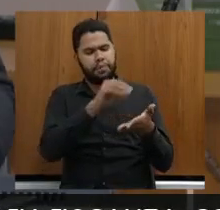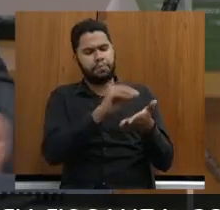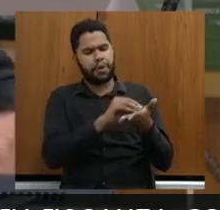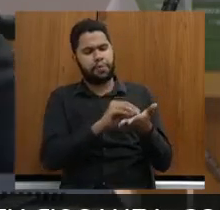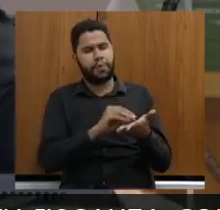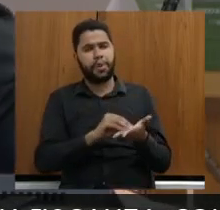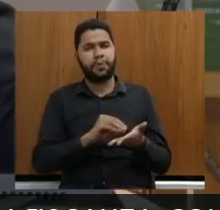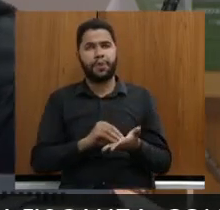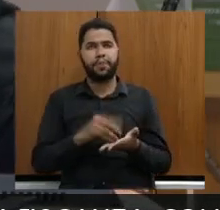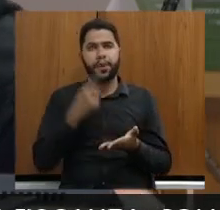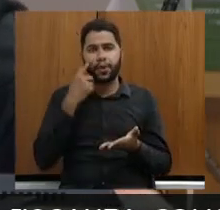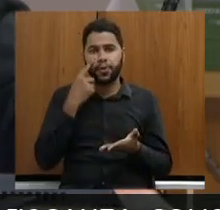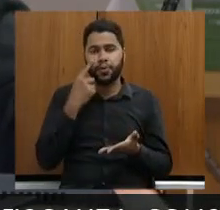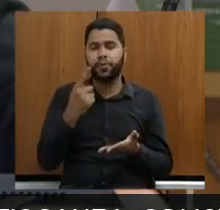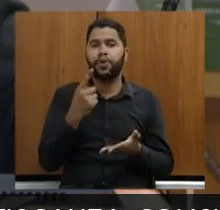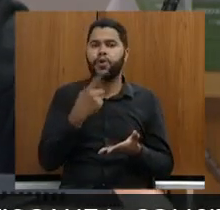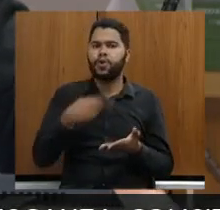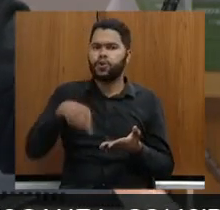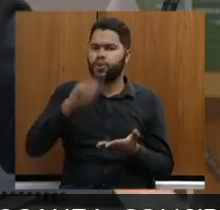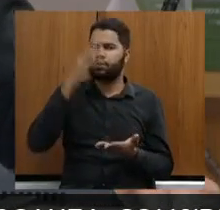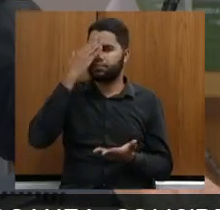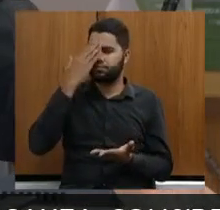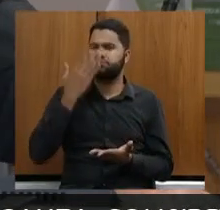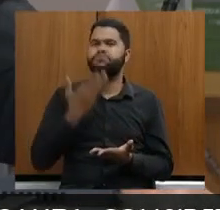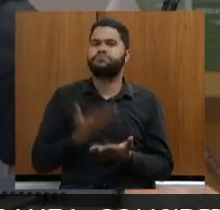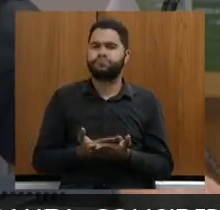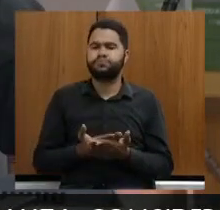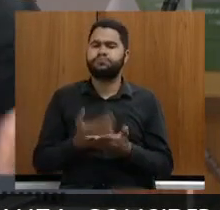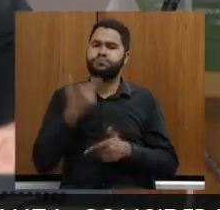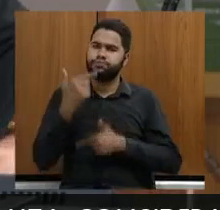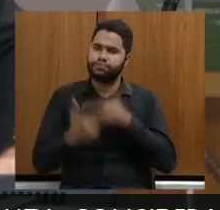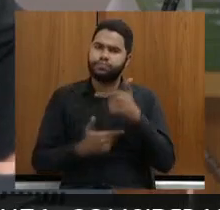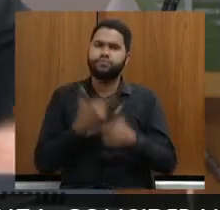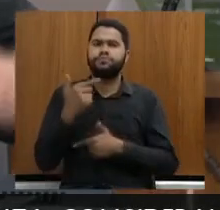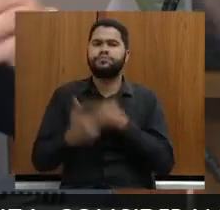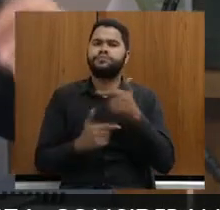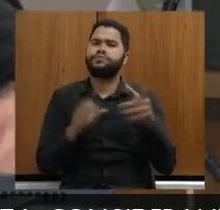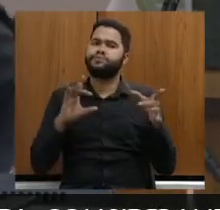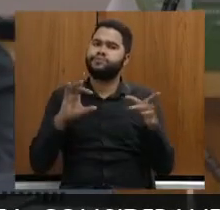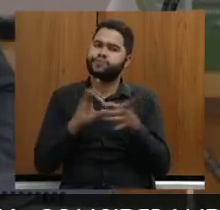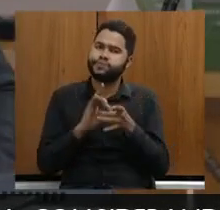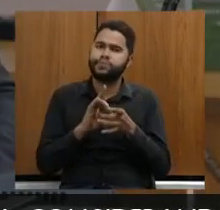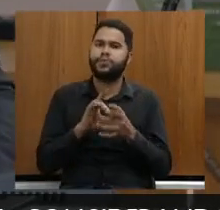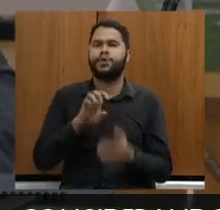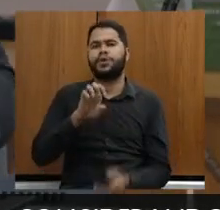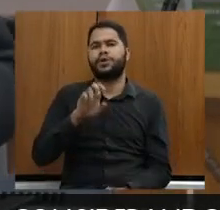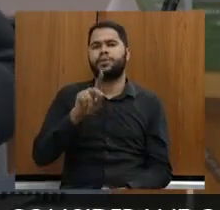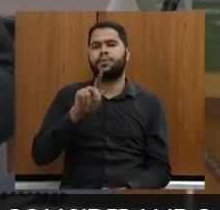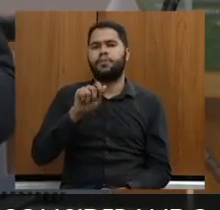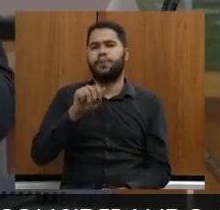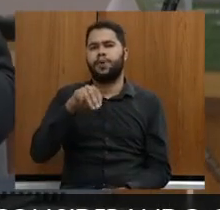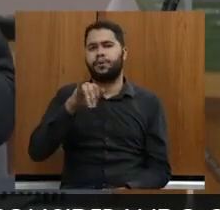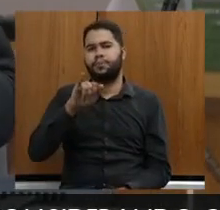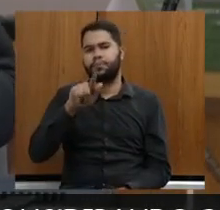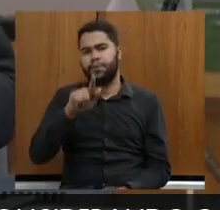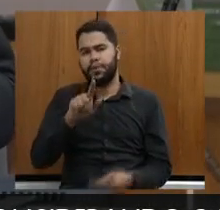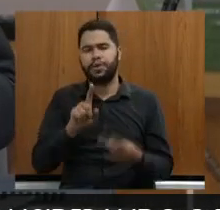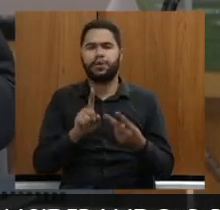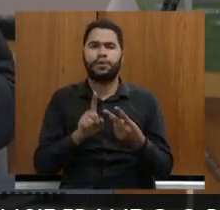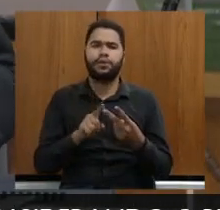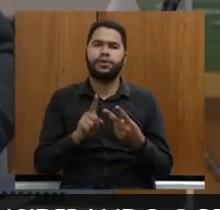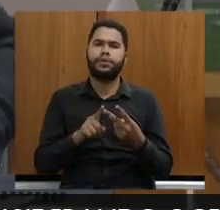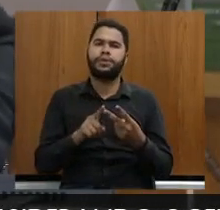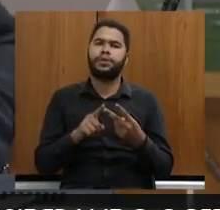e vejo o quanto nós acreditamos no trabalho das vinculadas é para amiga e materna e o imã